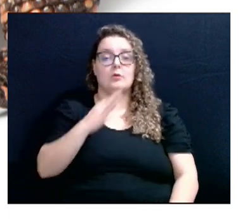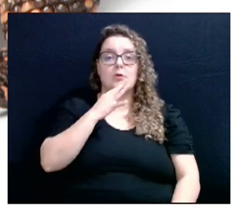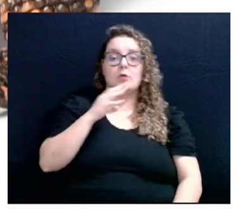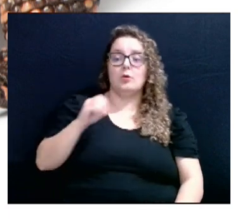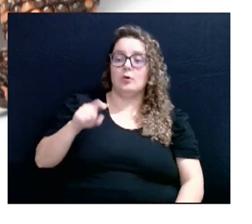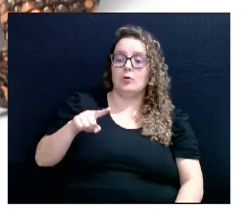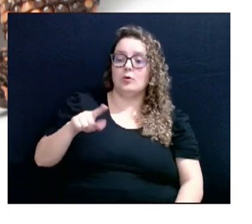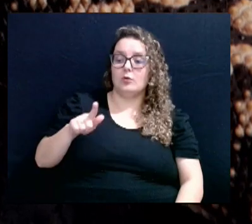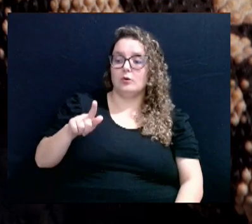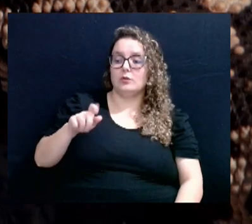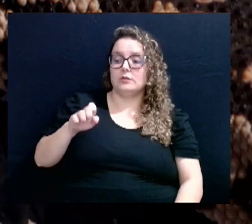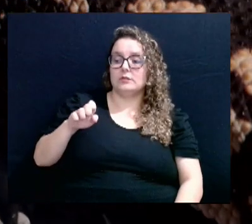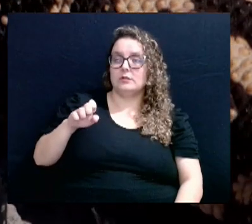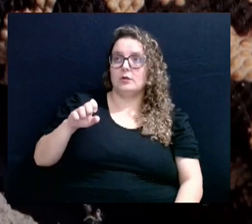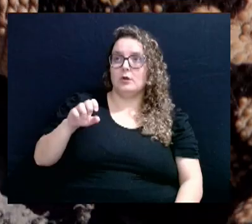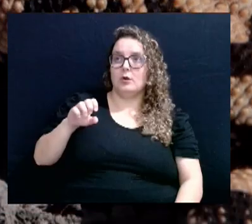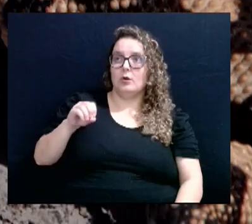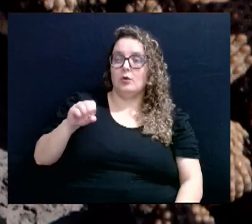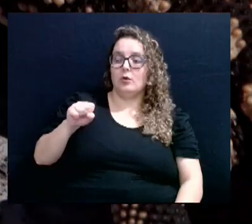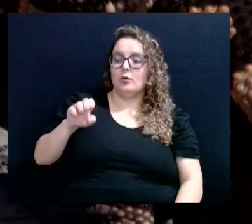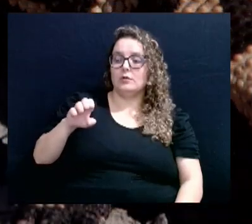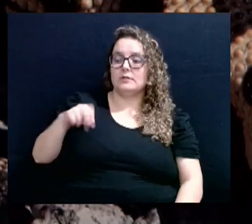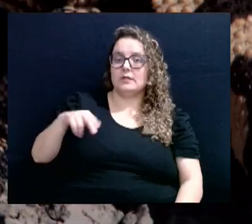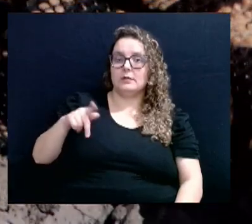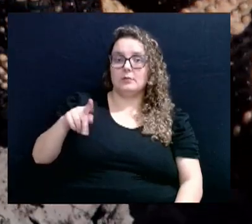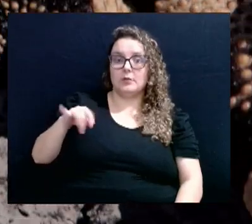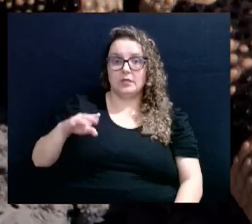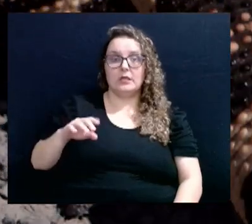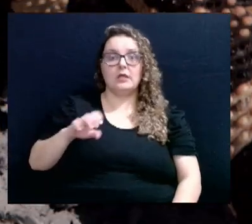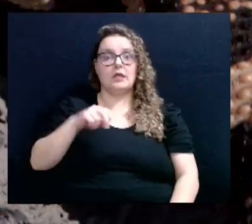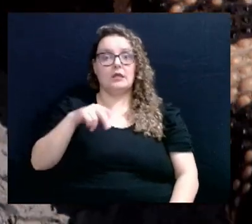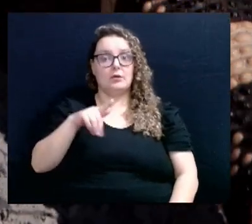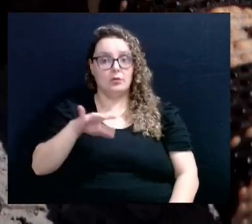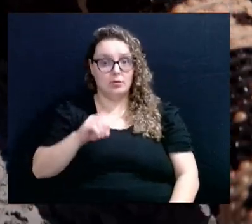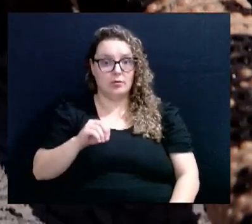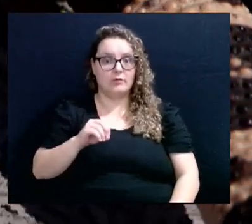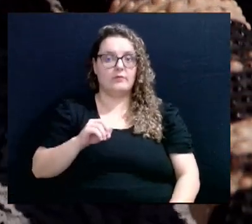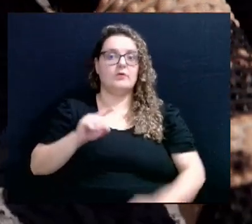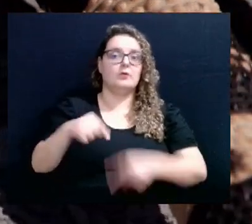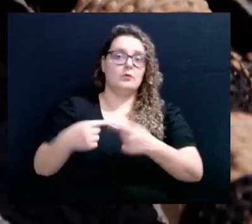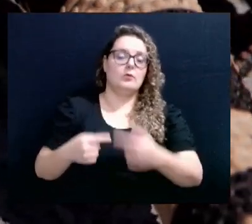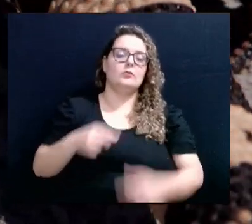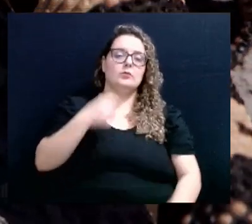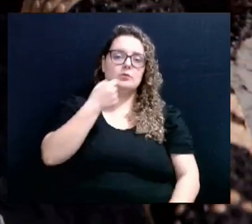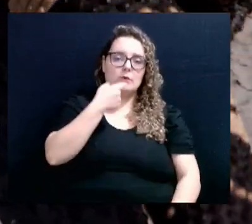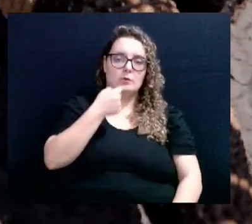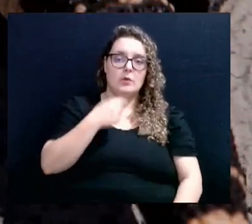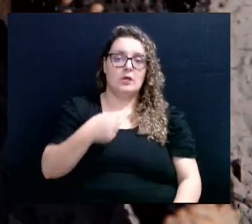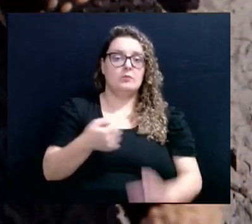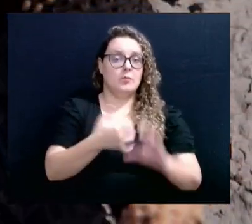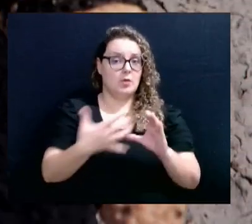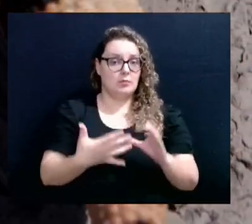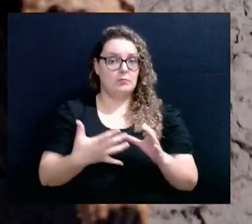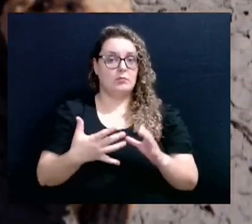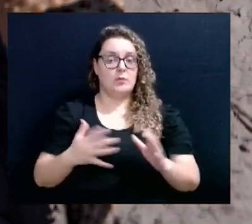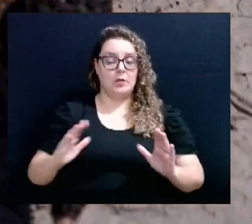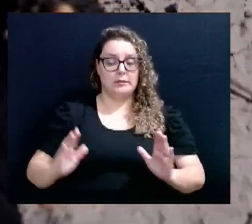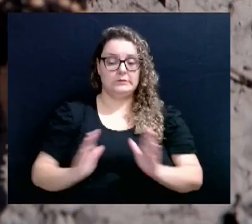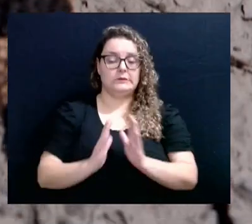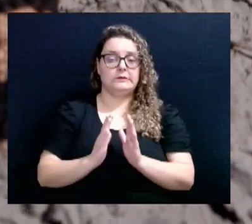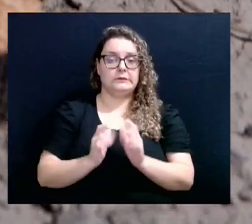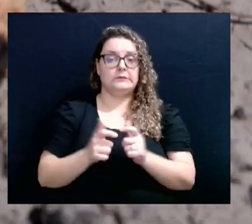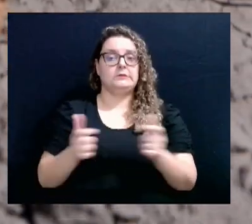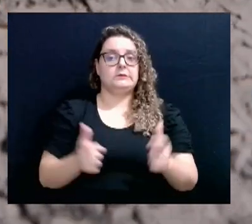e Rybelsus. Apesar de suas notáveis características, a espécie enfrenta uma grande ameaça: